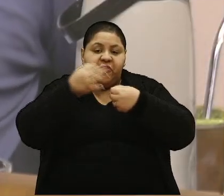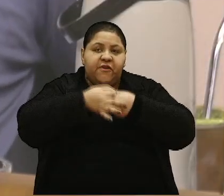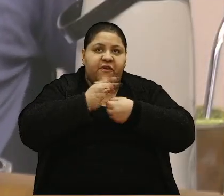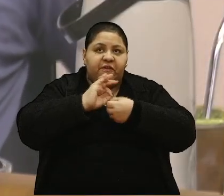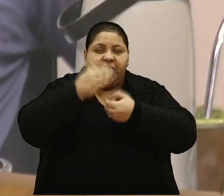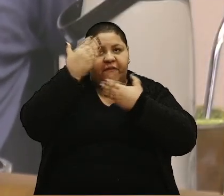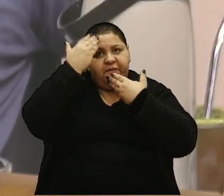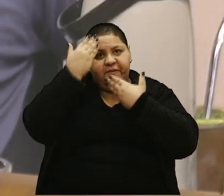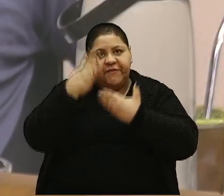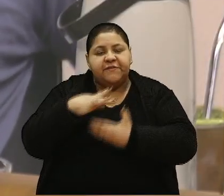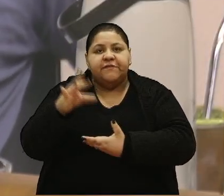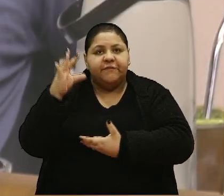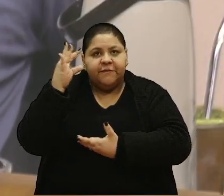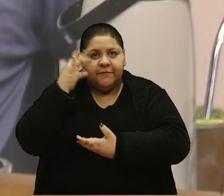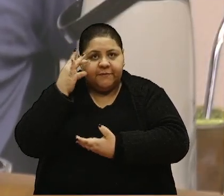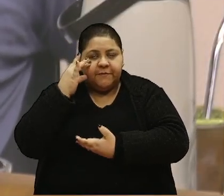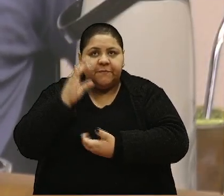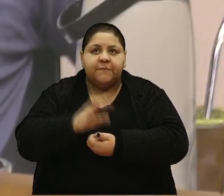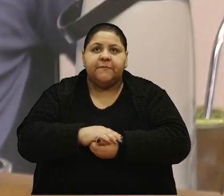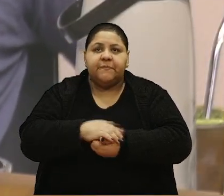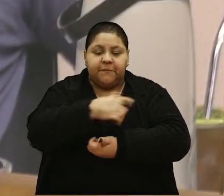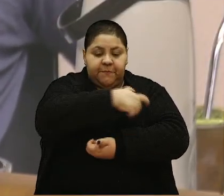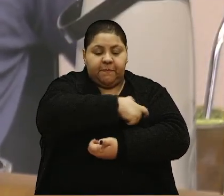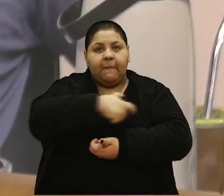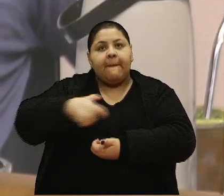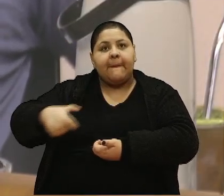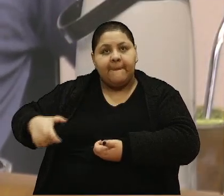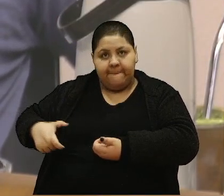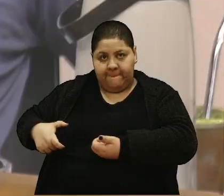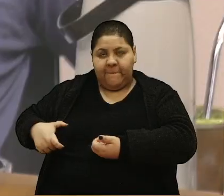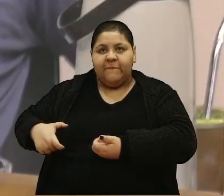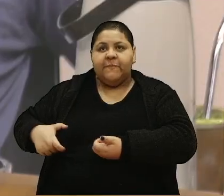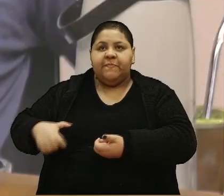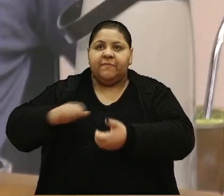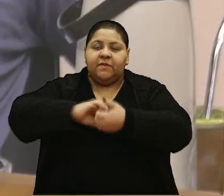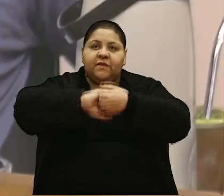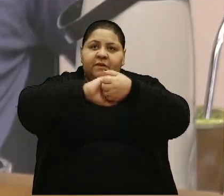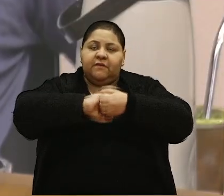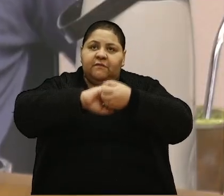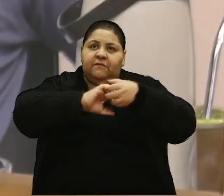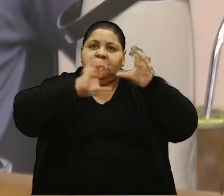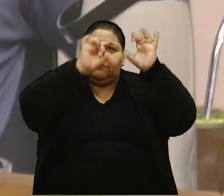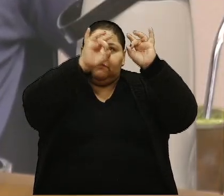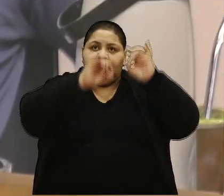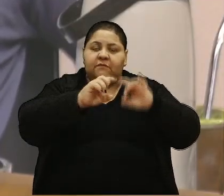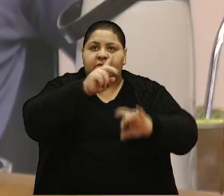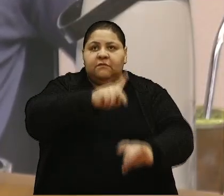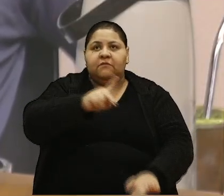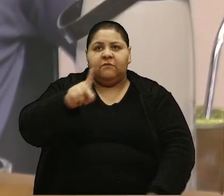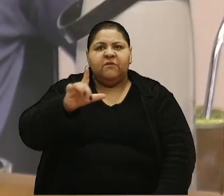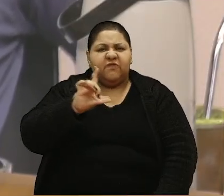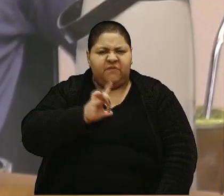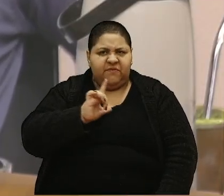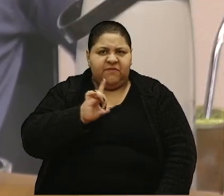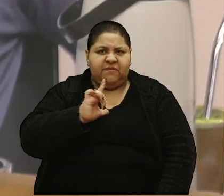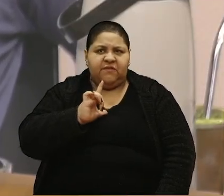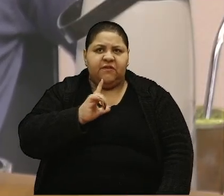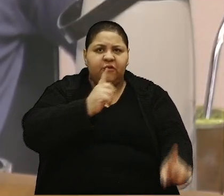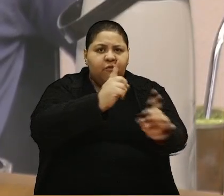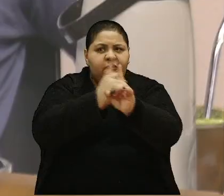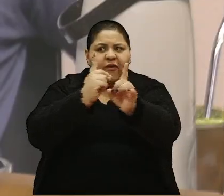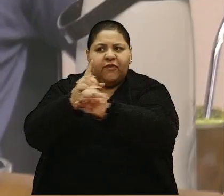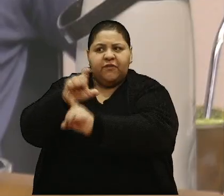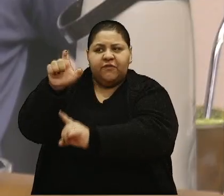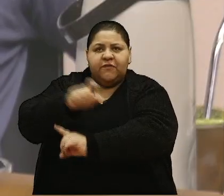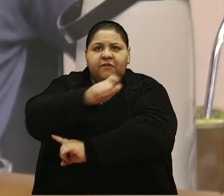a presença das embaixatrizes e saudar de forma especial. O professor tem dessas coisas, né? Vai encontrando os